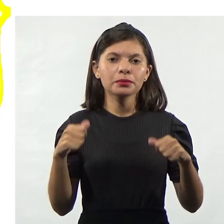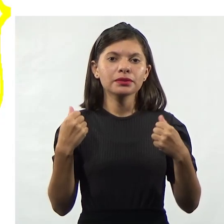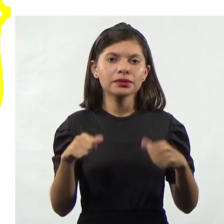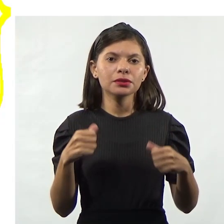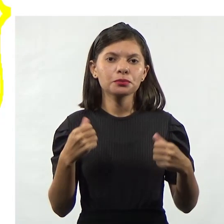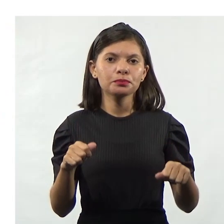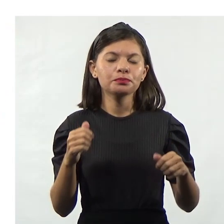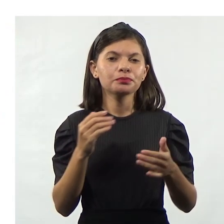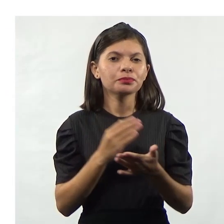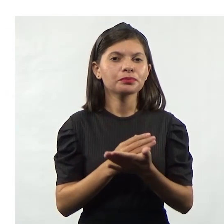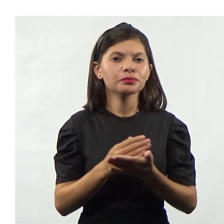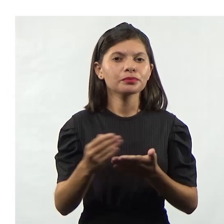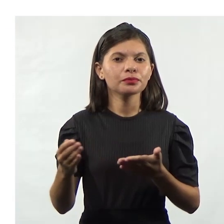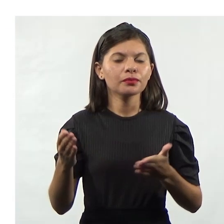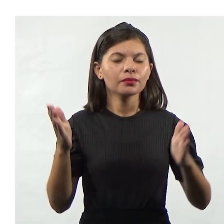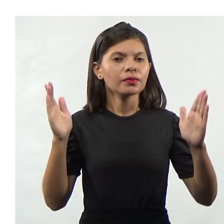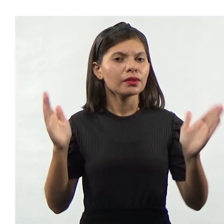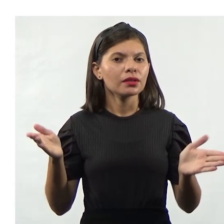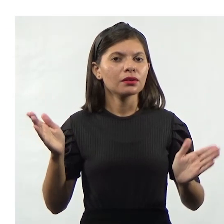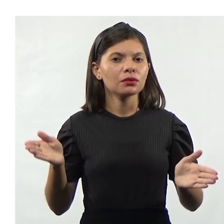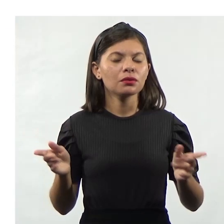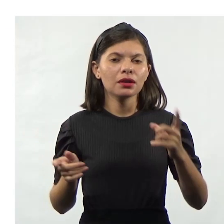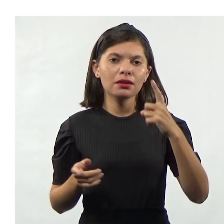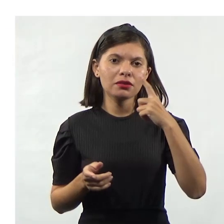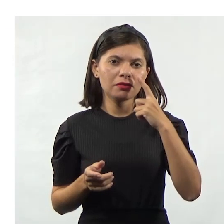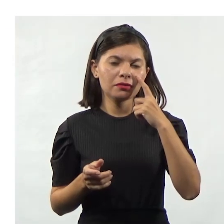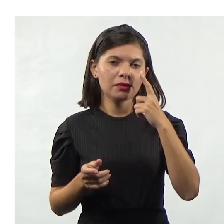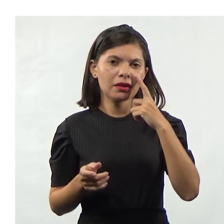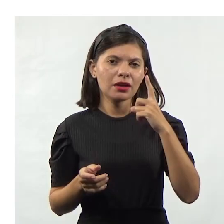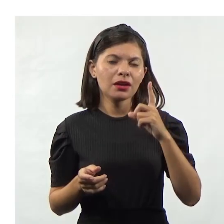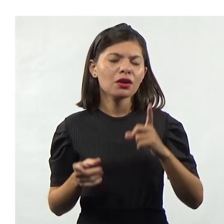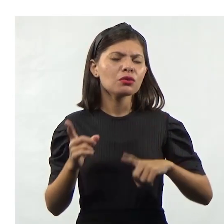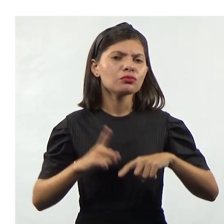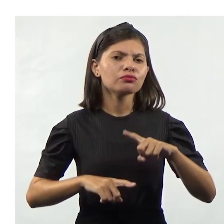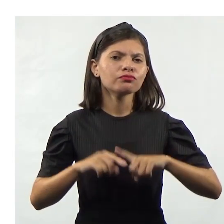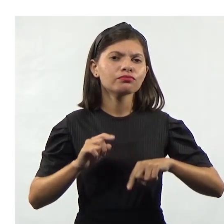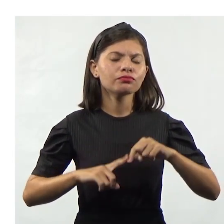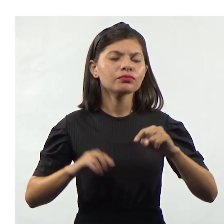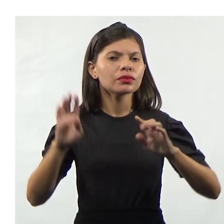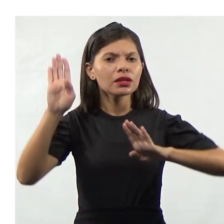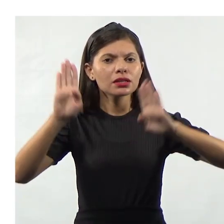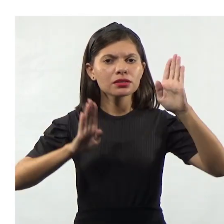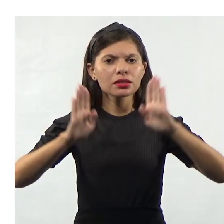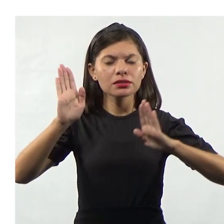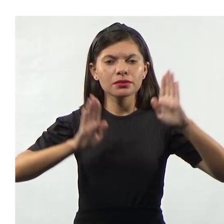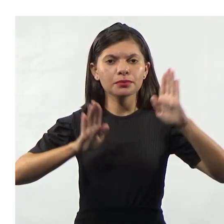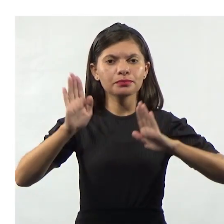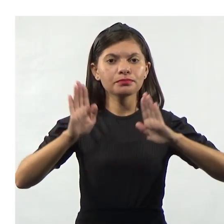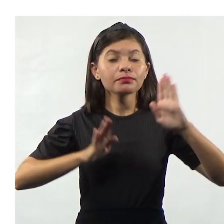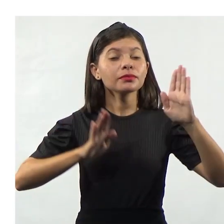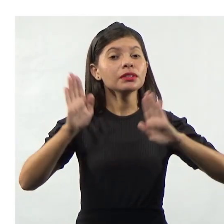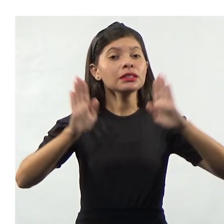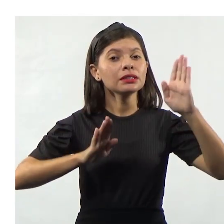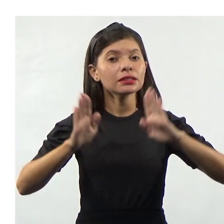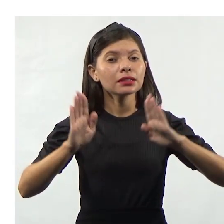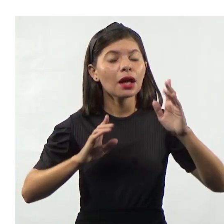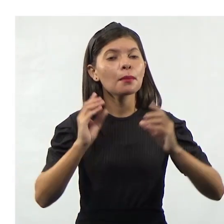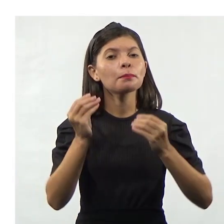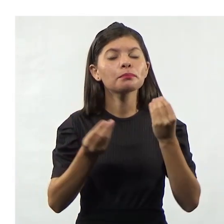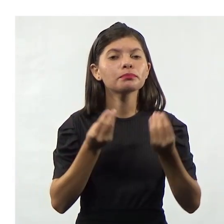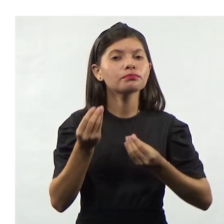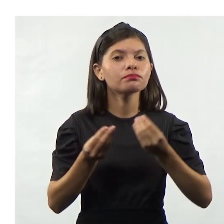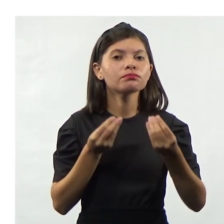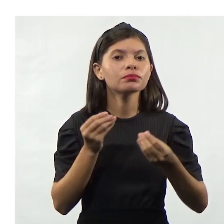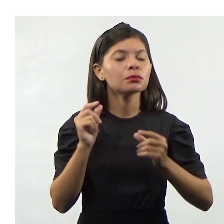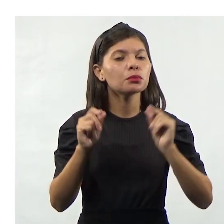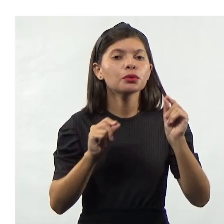licitar. Seguindo, agora a gente vai ver o objeto da licitação. Então, a gente